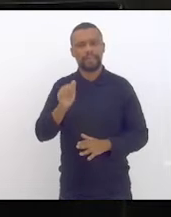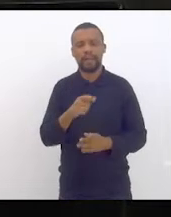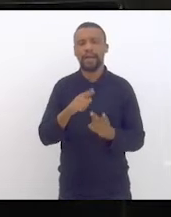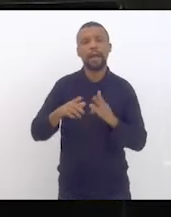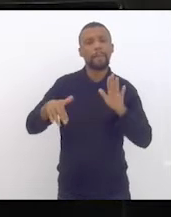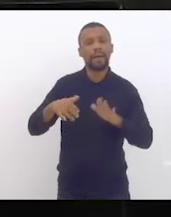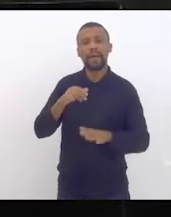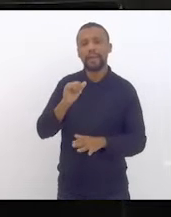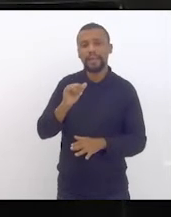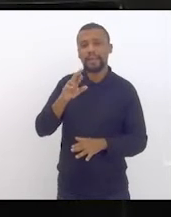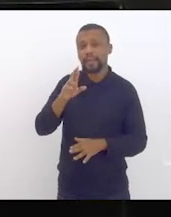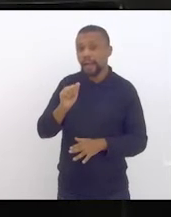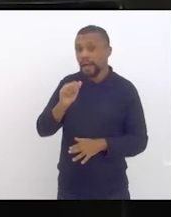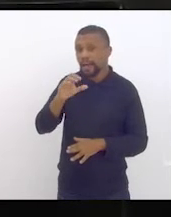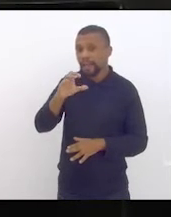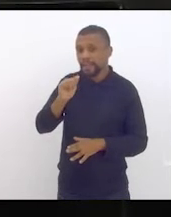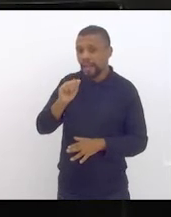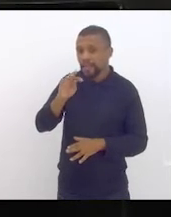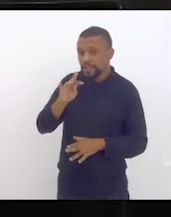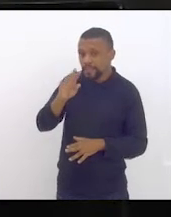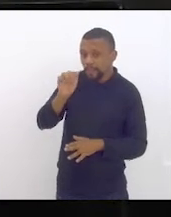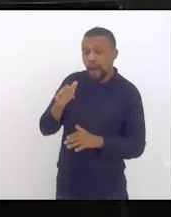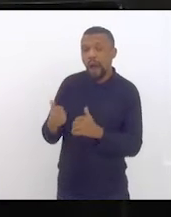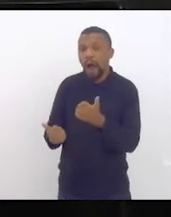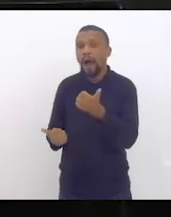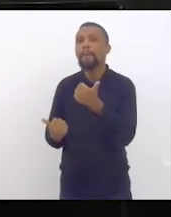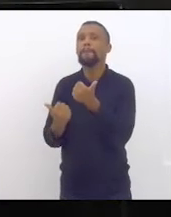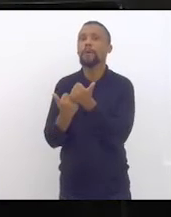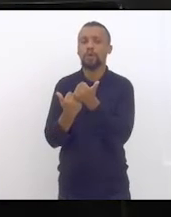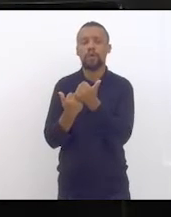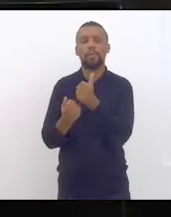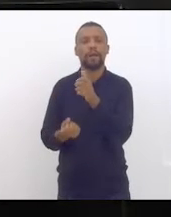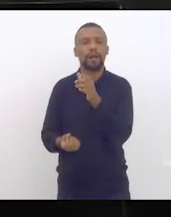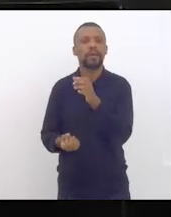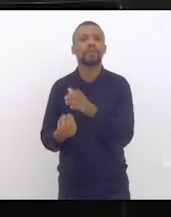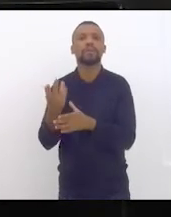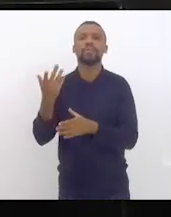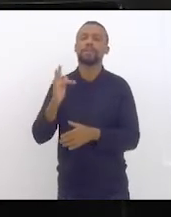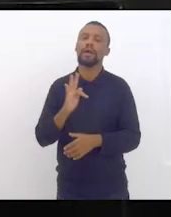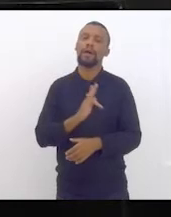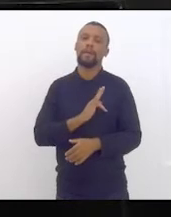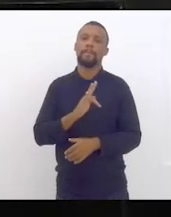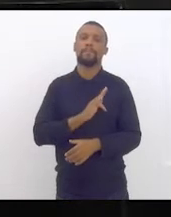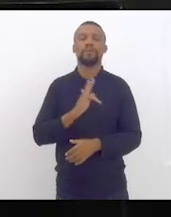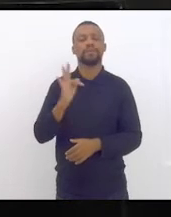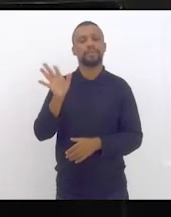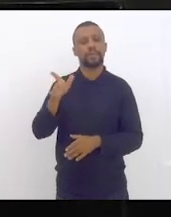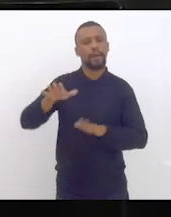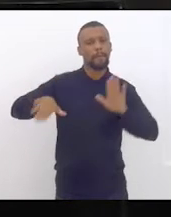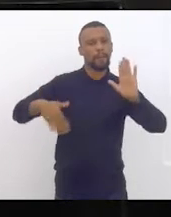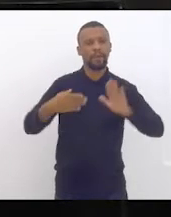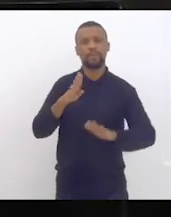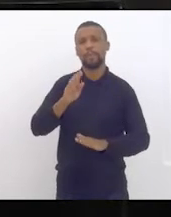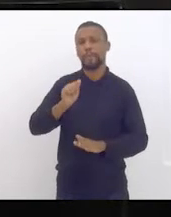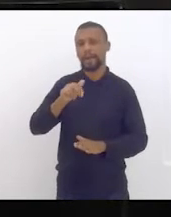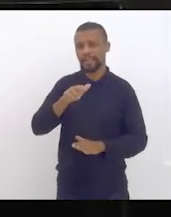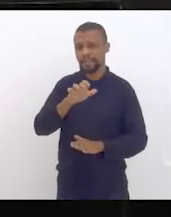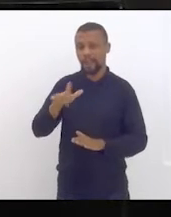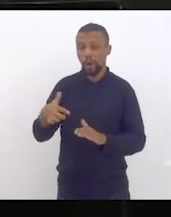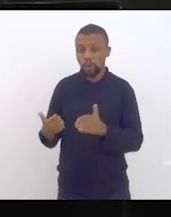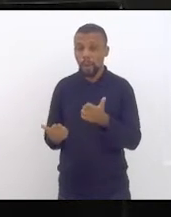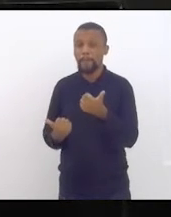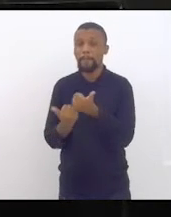Araçatiba na Ilha Grande apoio para instalação da Polícia Federal na praia do Bananal apoio para